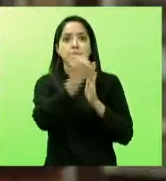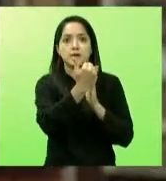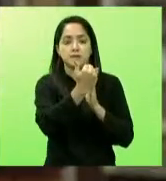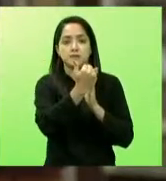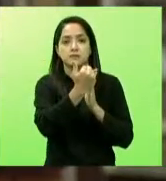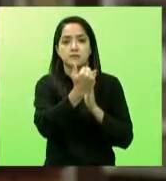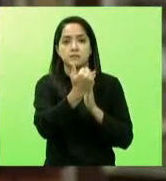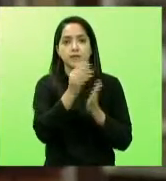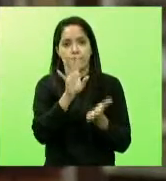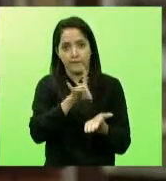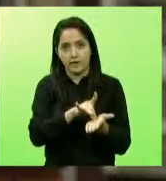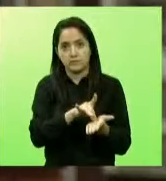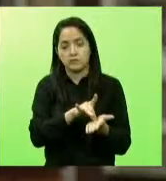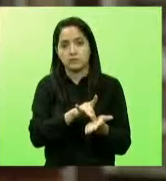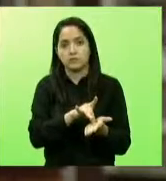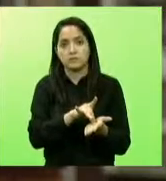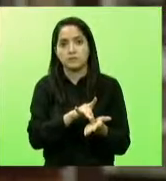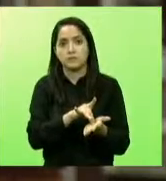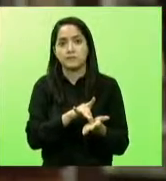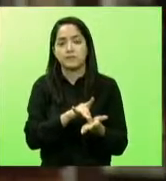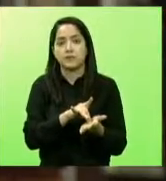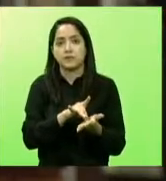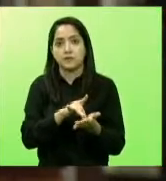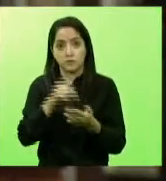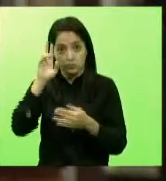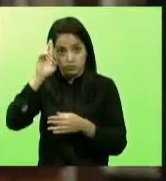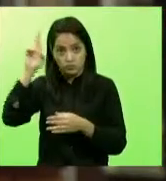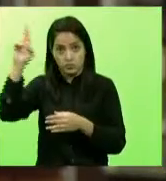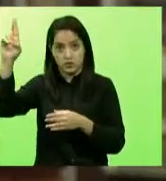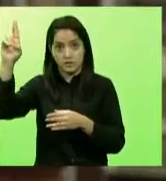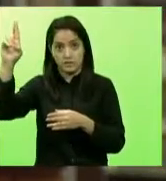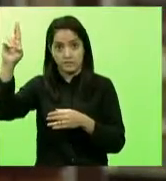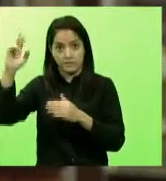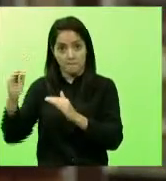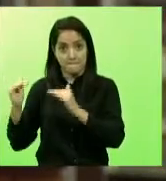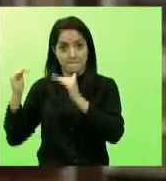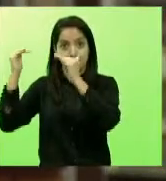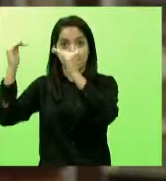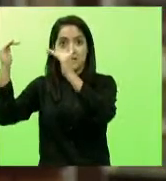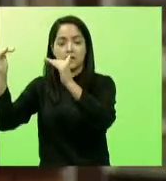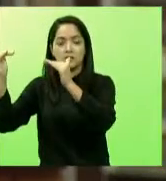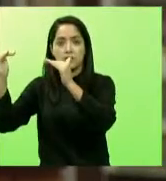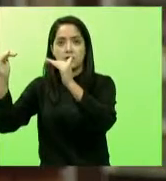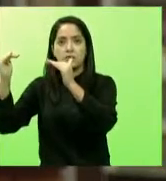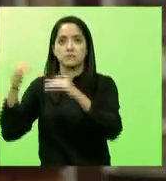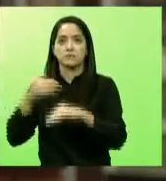O fato é esse. Porque se o chefe maior do Estado